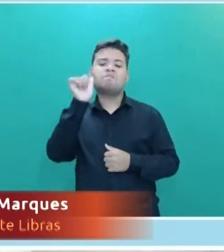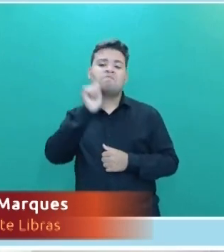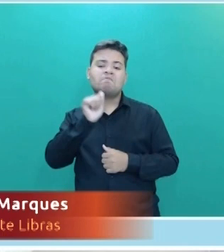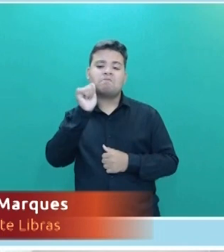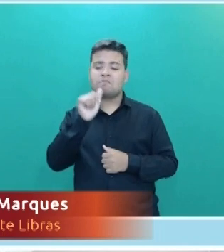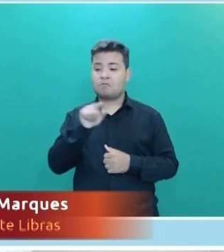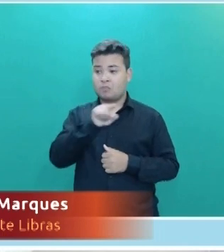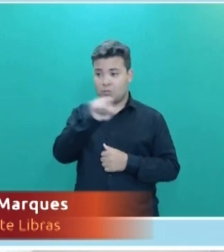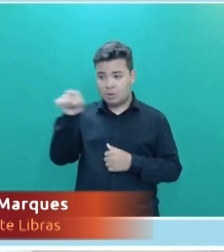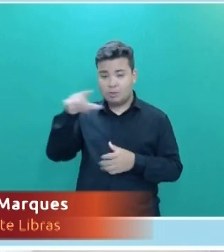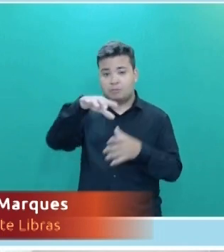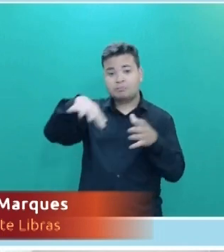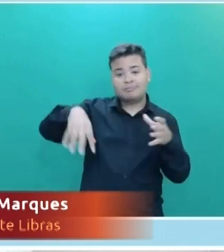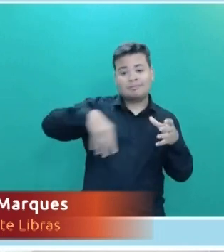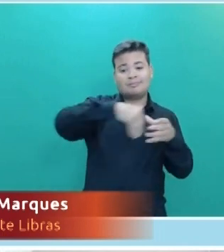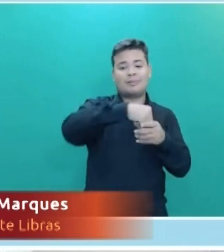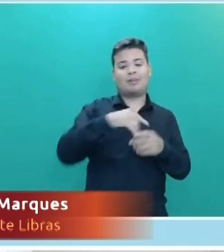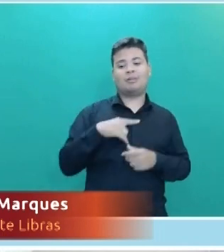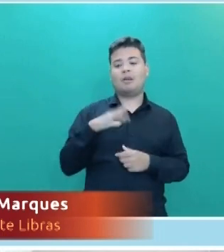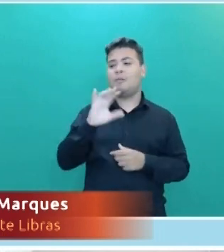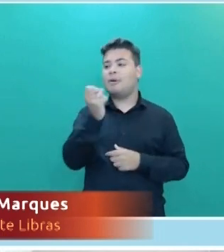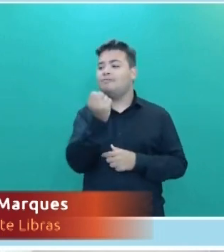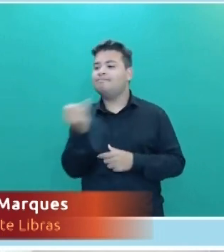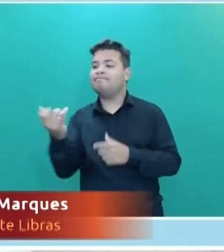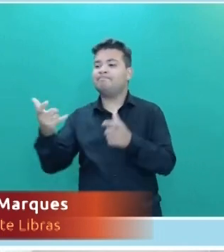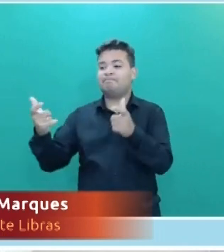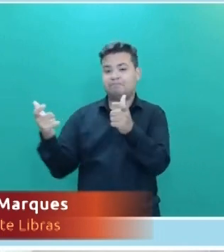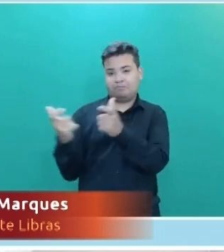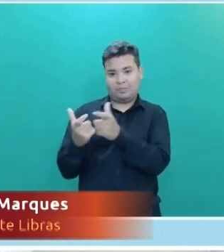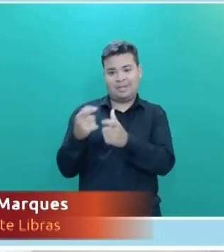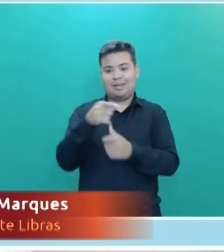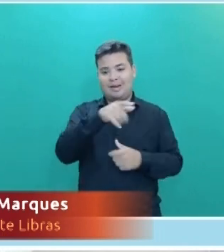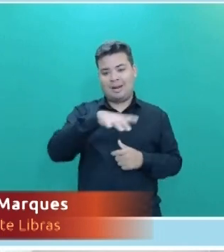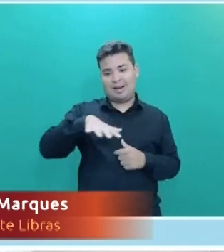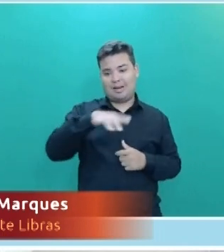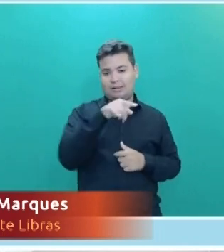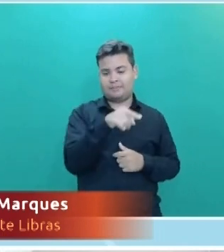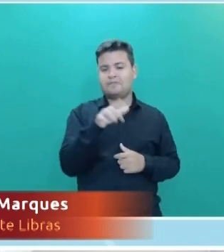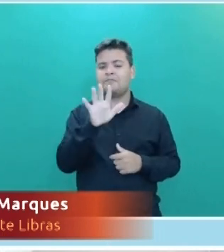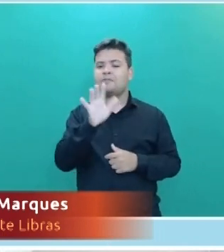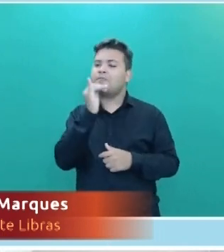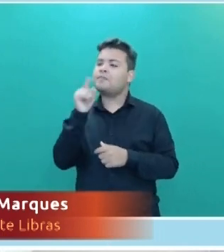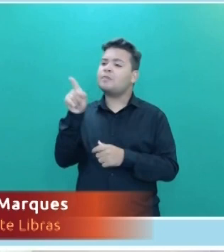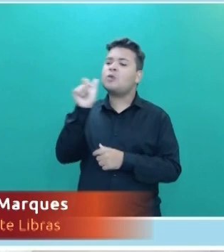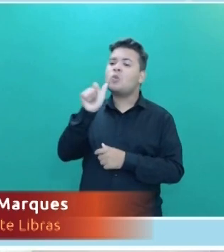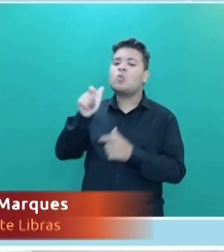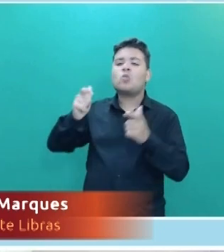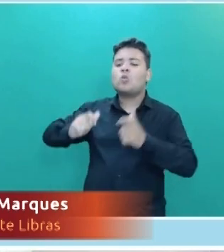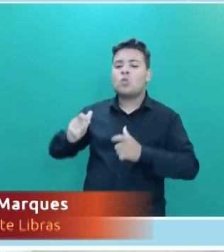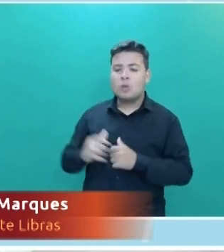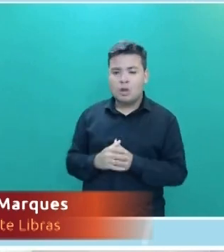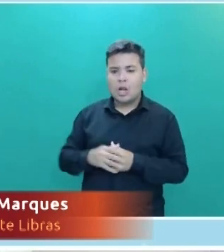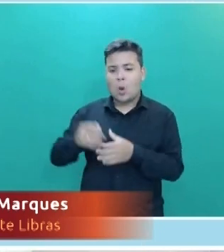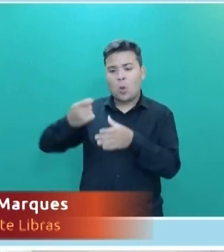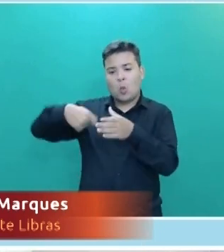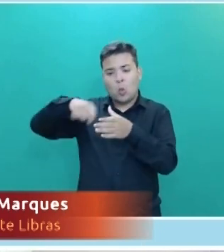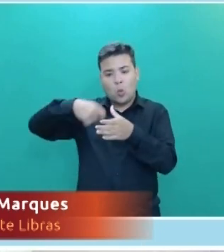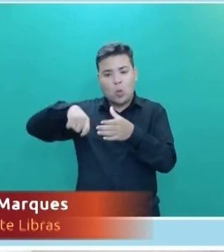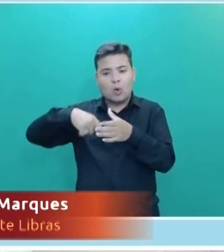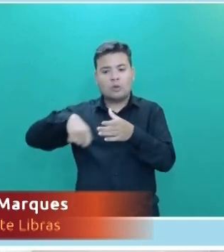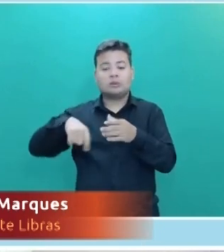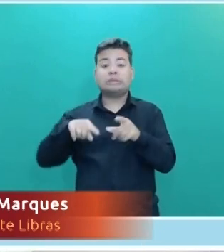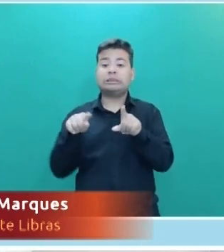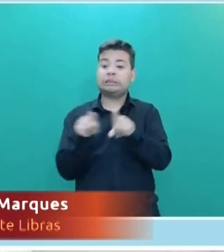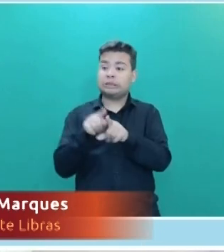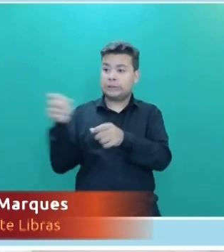mas secundária, entre aspas, estão nas cozinhas, às vezes nos serviços sexuais